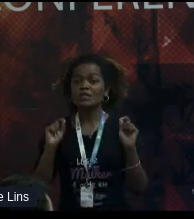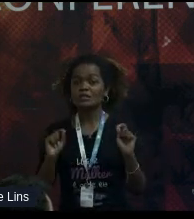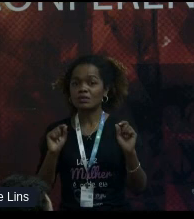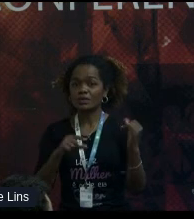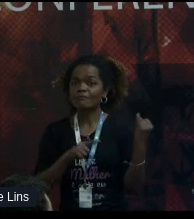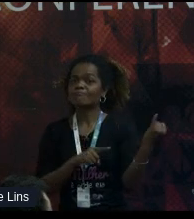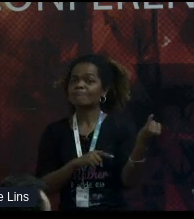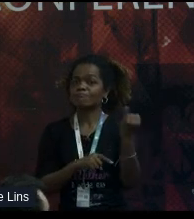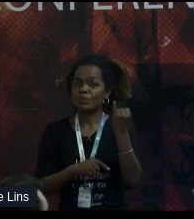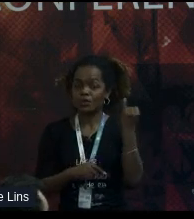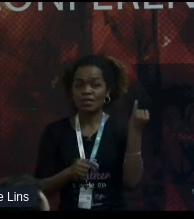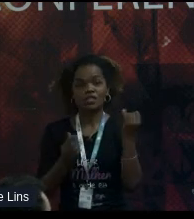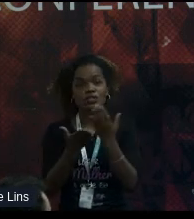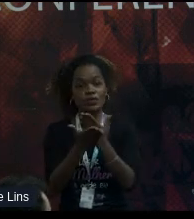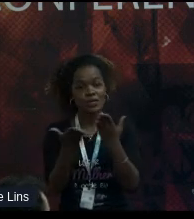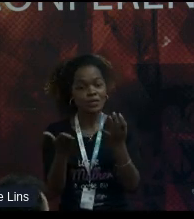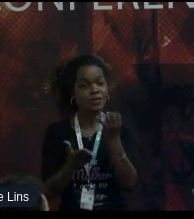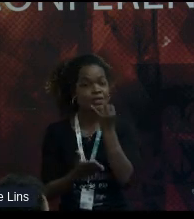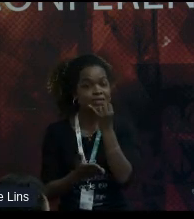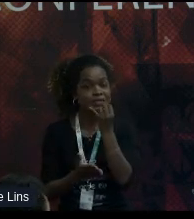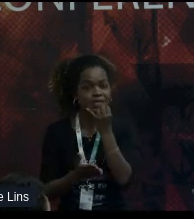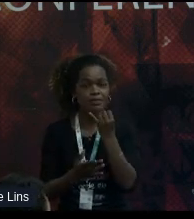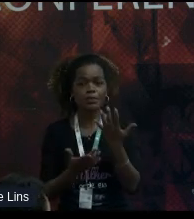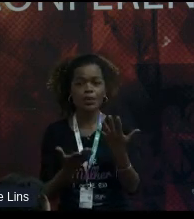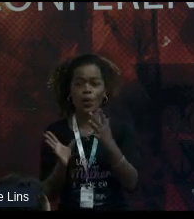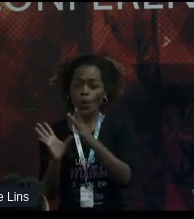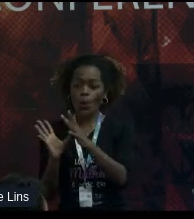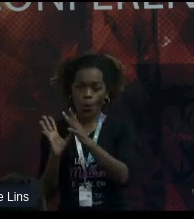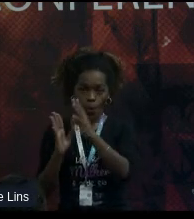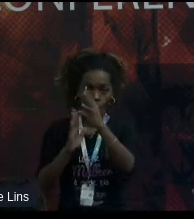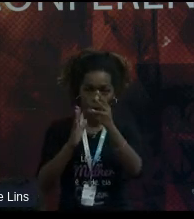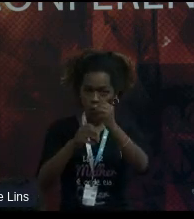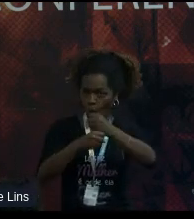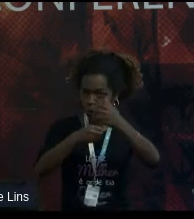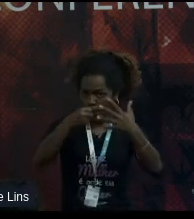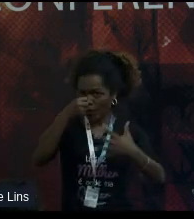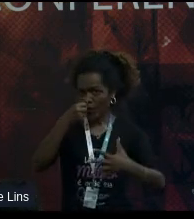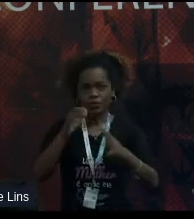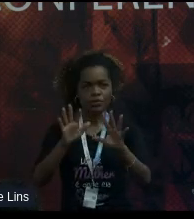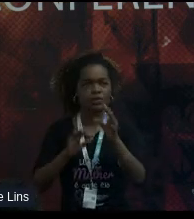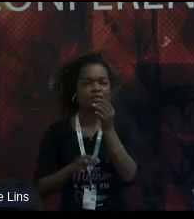importantes, né, ali para entendimento do conteúdo, né, quando não seja, ou seja, quando eles não forem